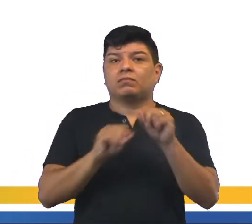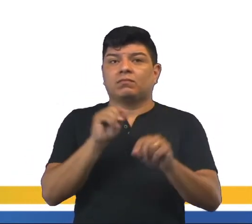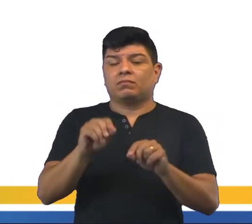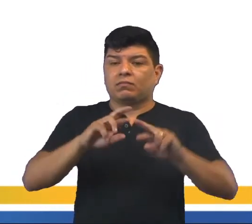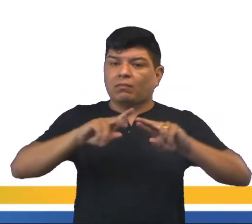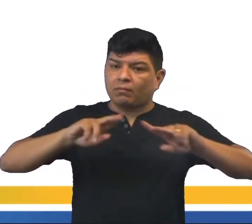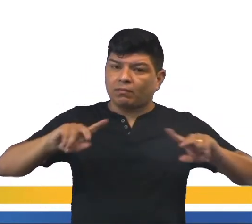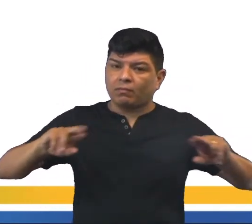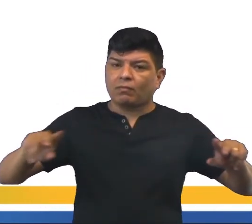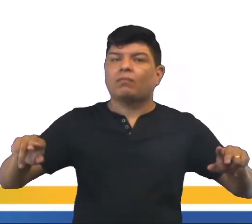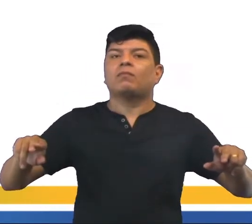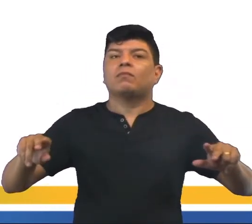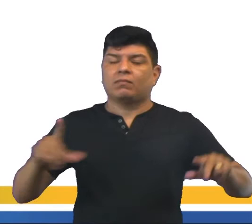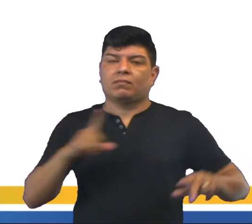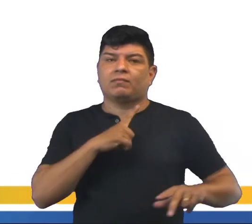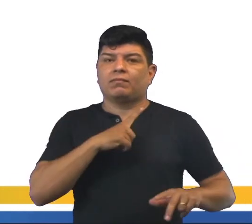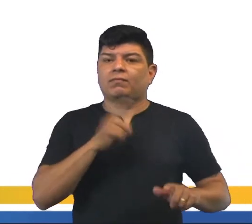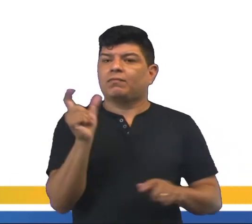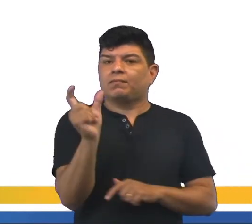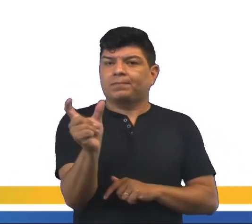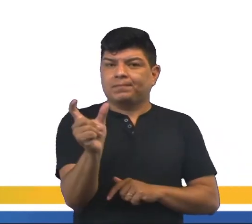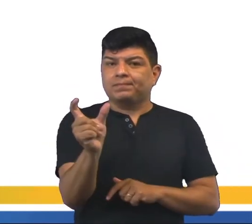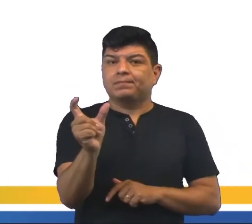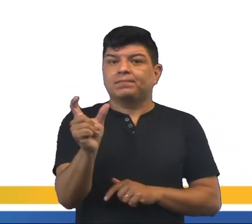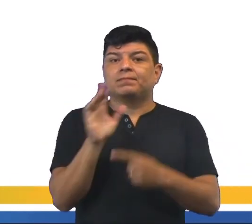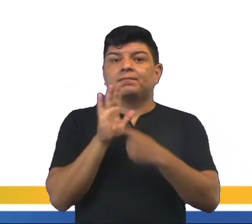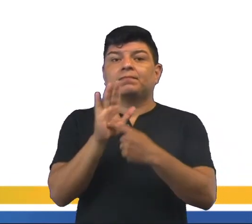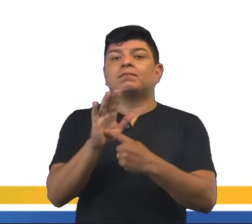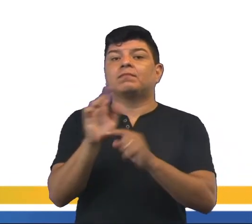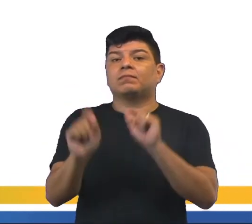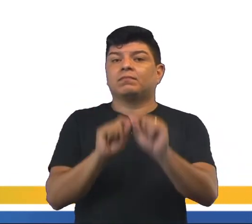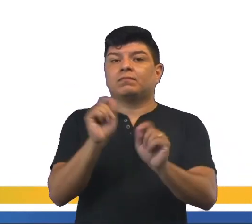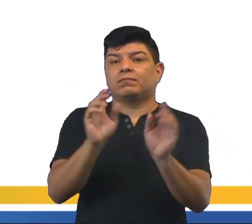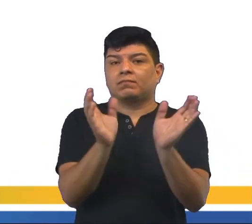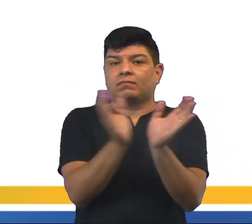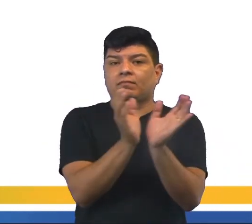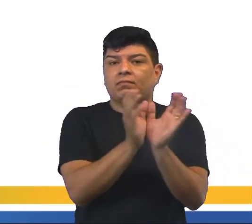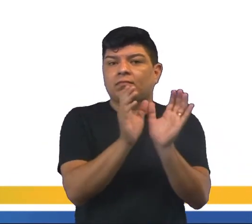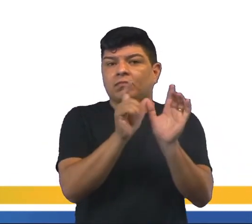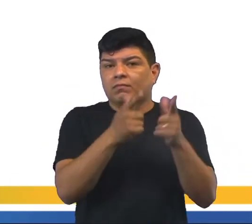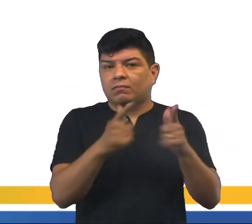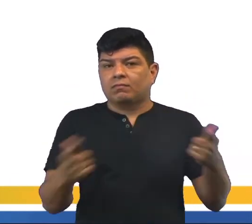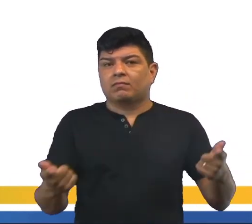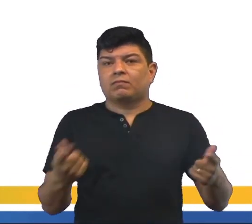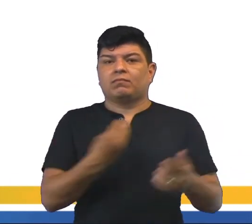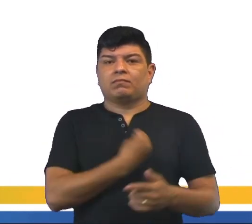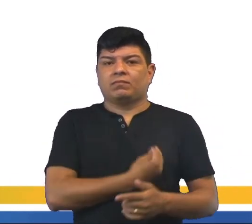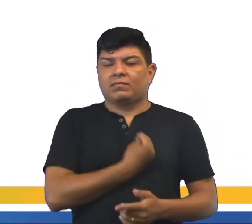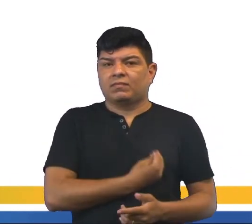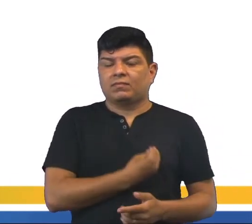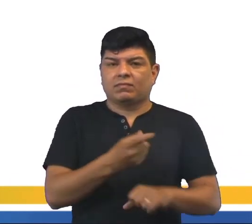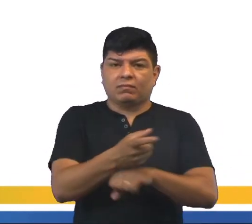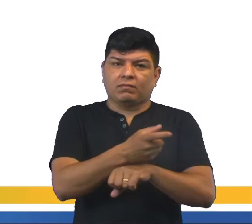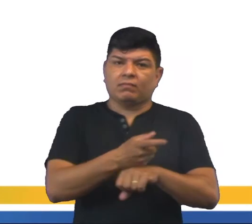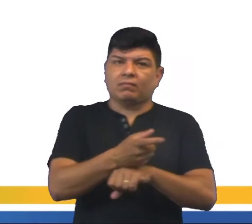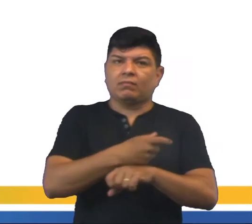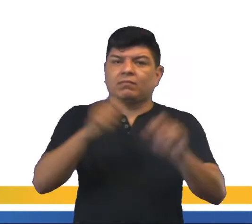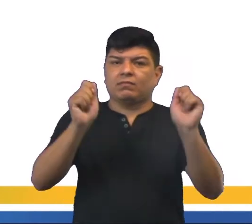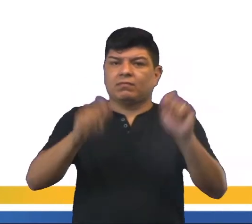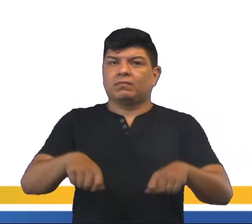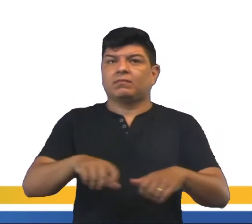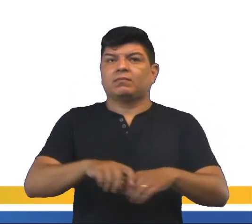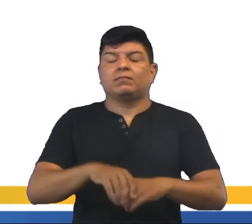acento diferencial. Ele existe na palavra para marcar justamente a classe gramatical que ela pertence. Nesse caso aí, os adjetivos